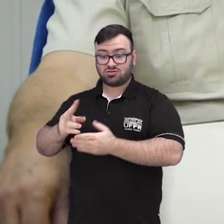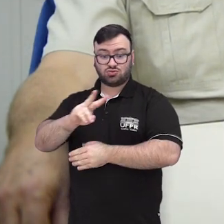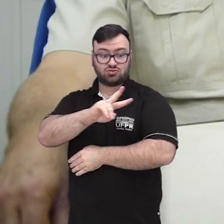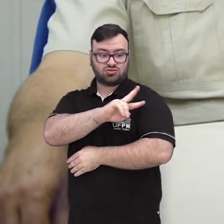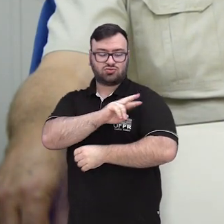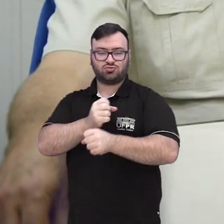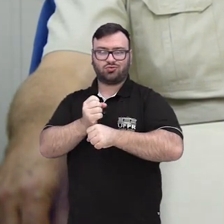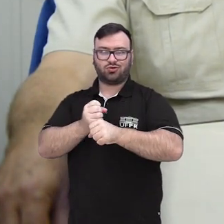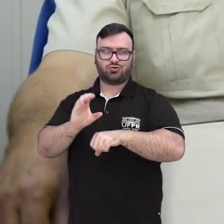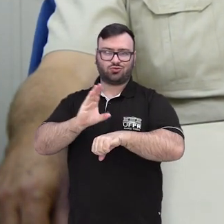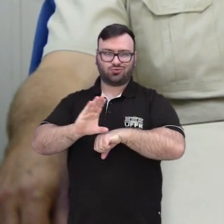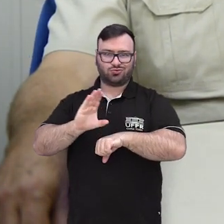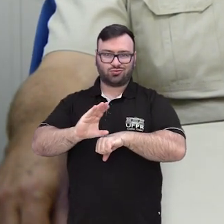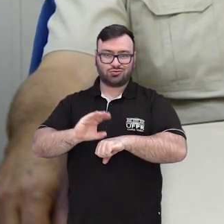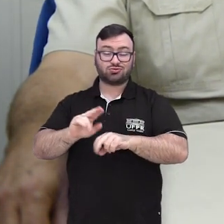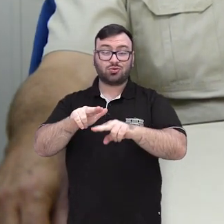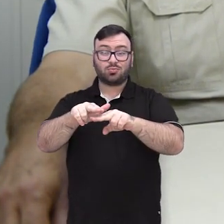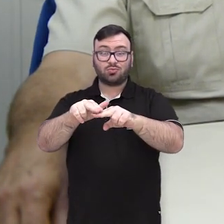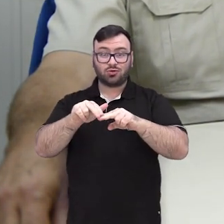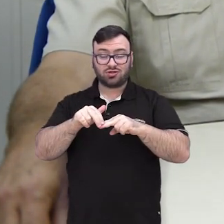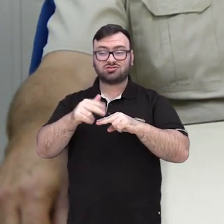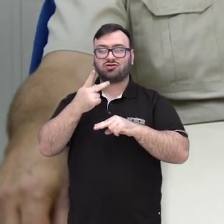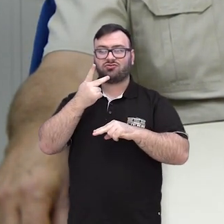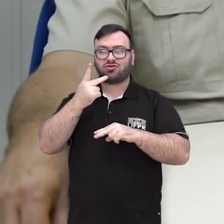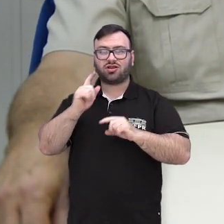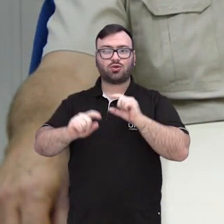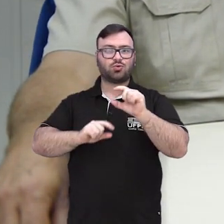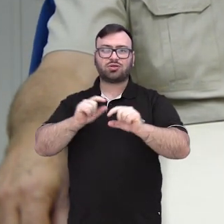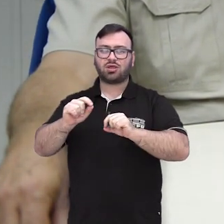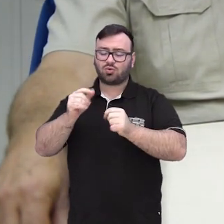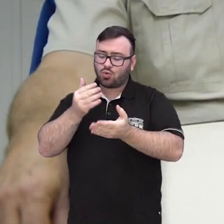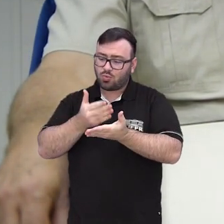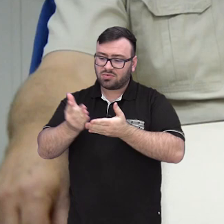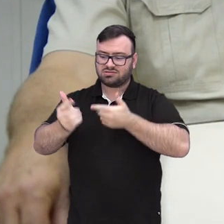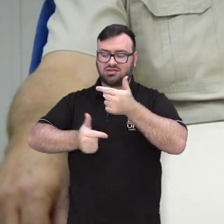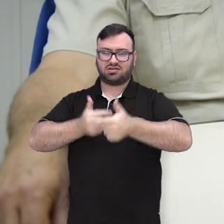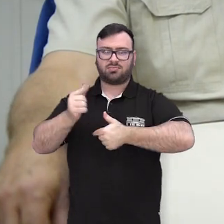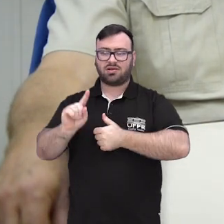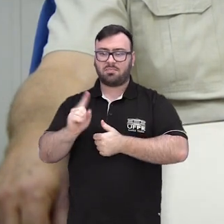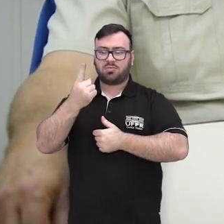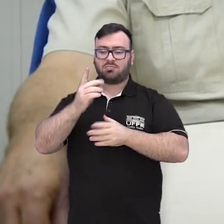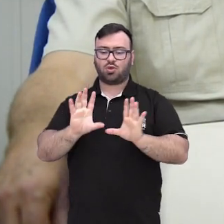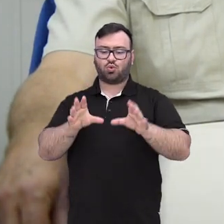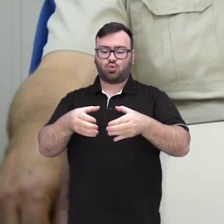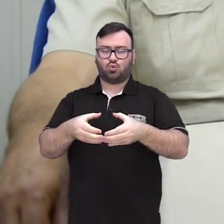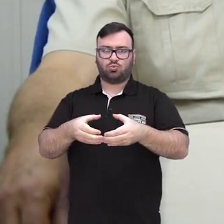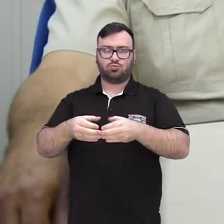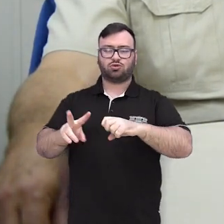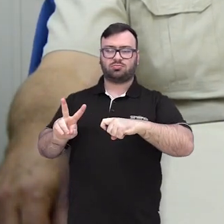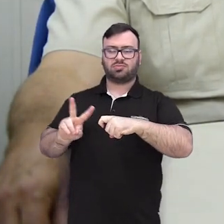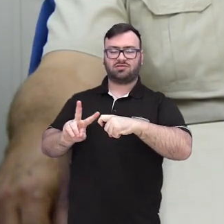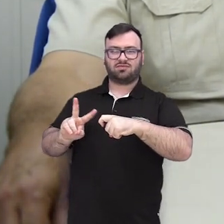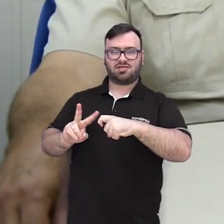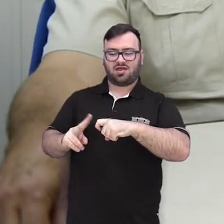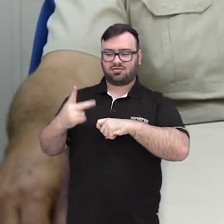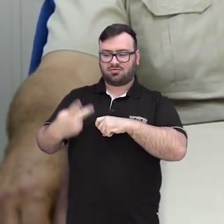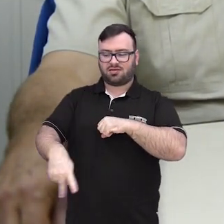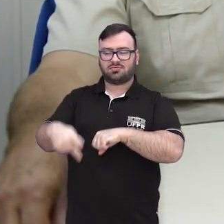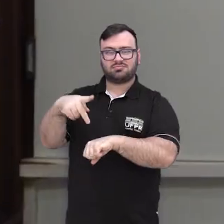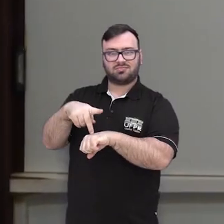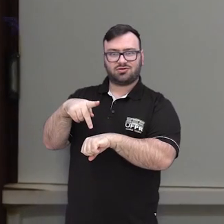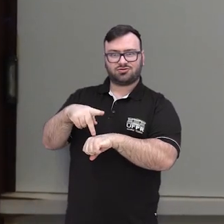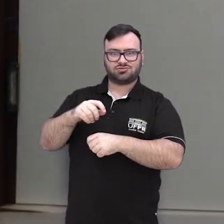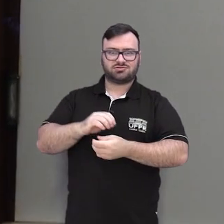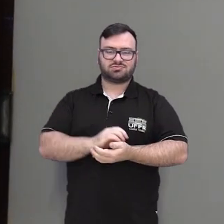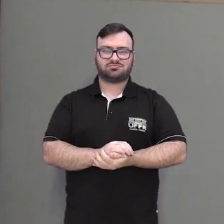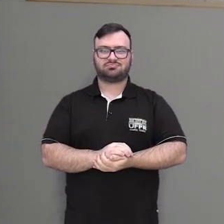curso. Então eu posso dizer que eu já dei aula desde a primeira turma de medicina veterinária daqui do campus Palotina,